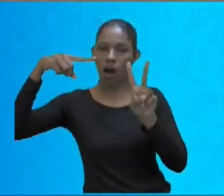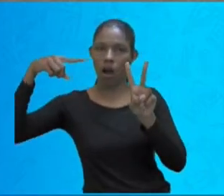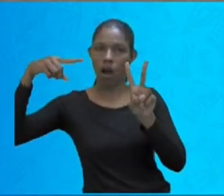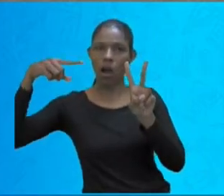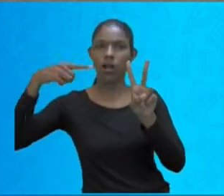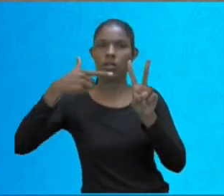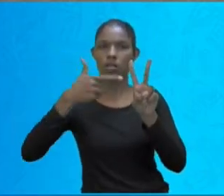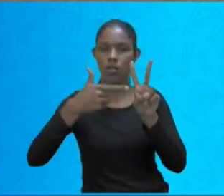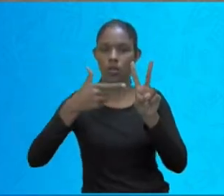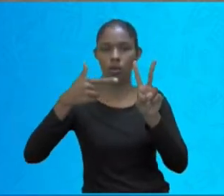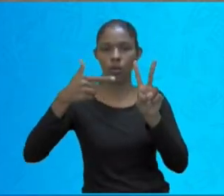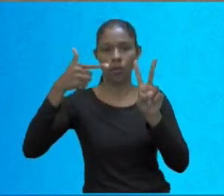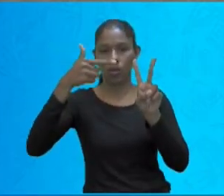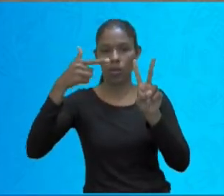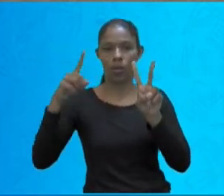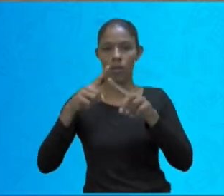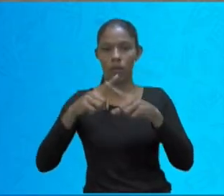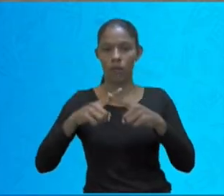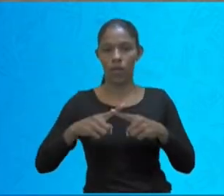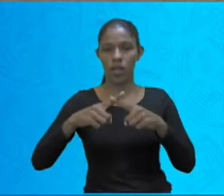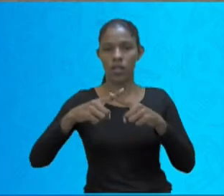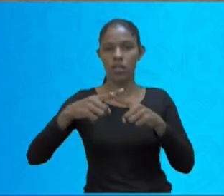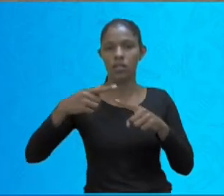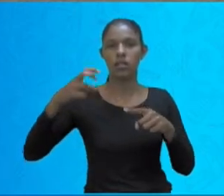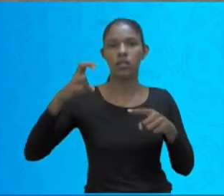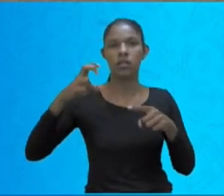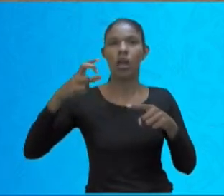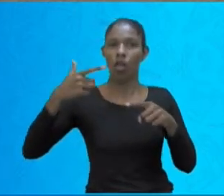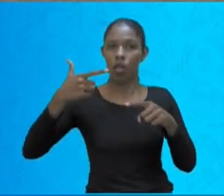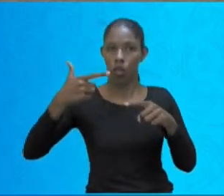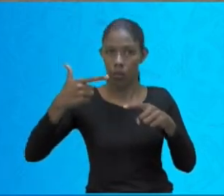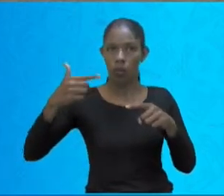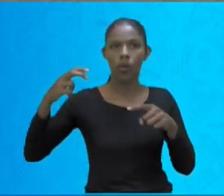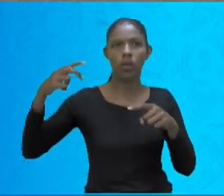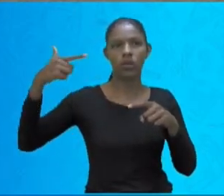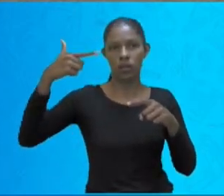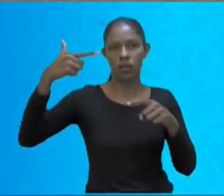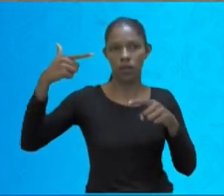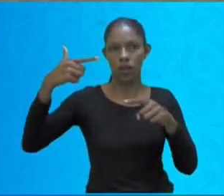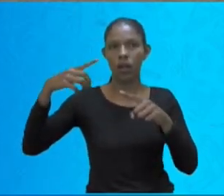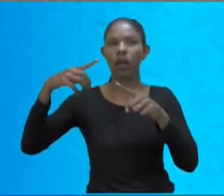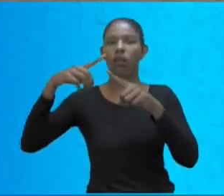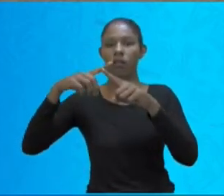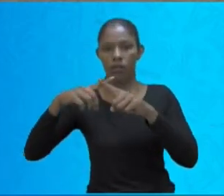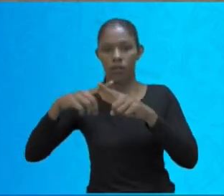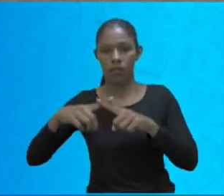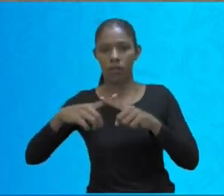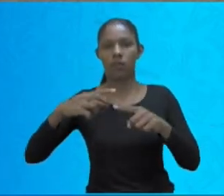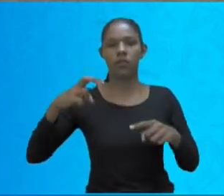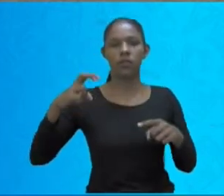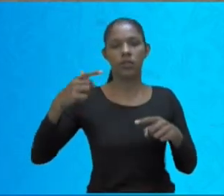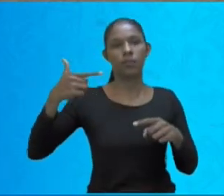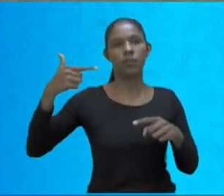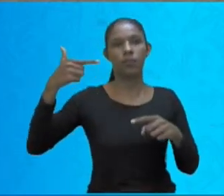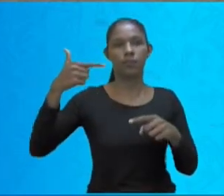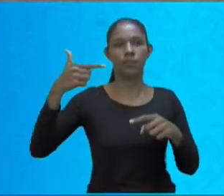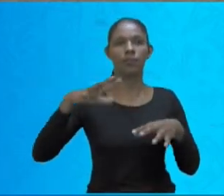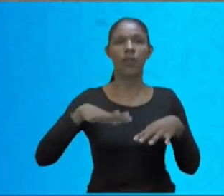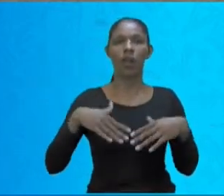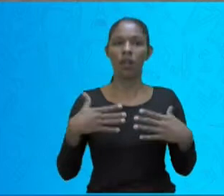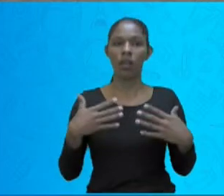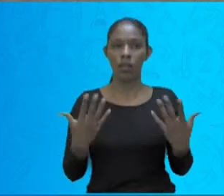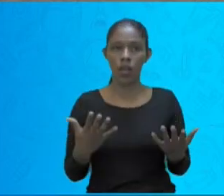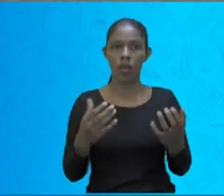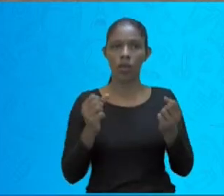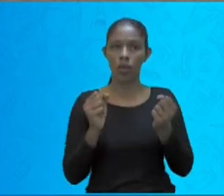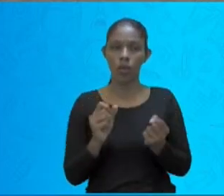ao quadrado vezes 5 ao quadrado. Aí eu tenho, posso tirar da raiz, né? Porque a raiz quadrada de